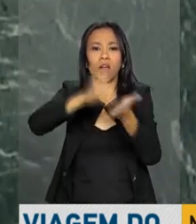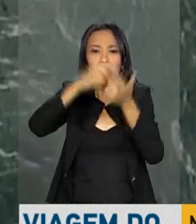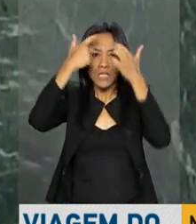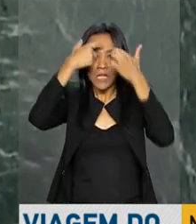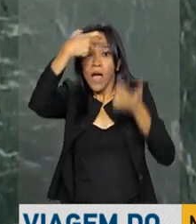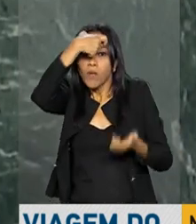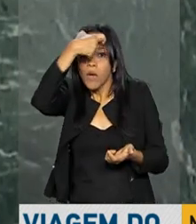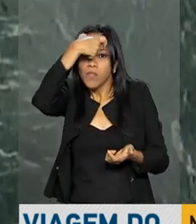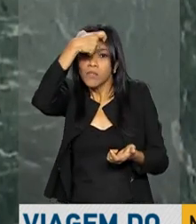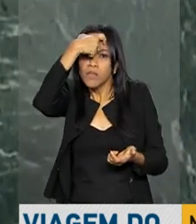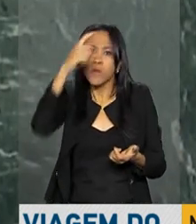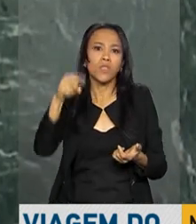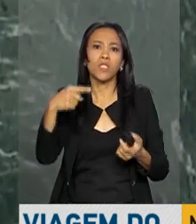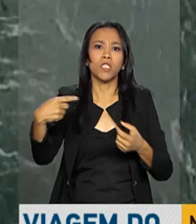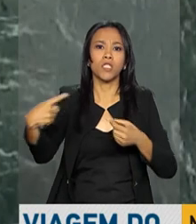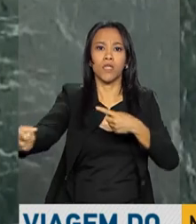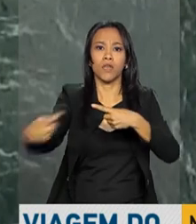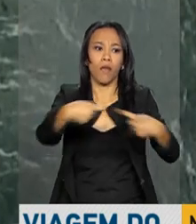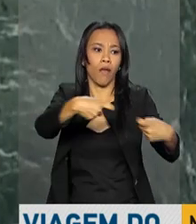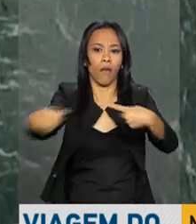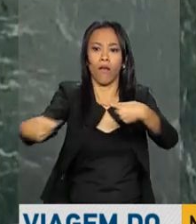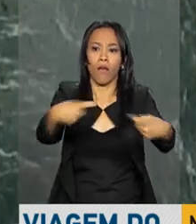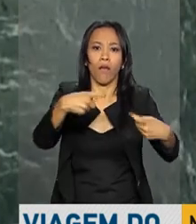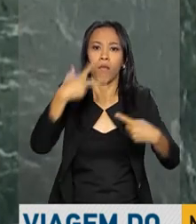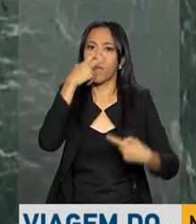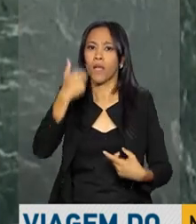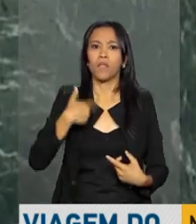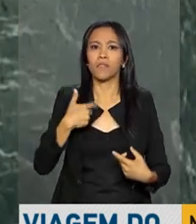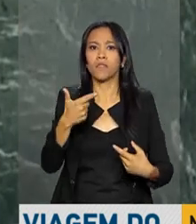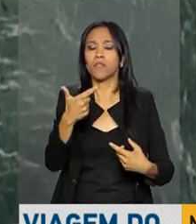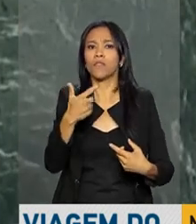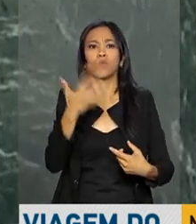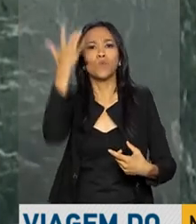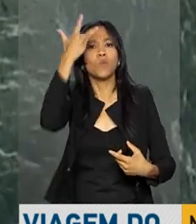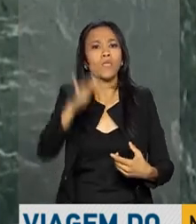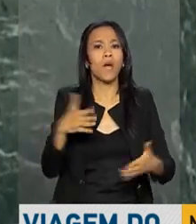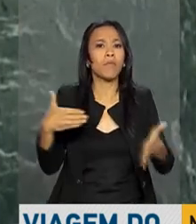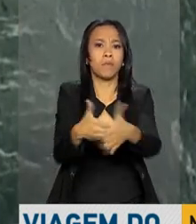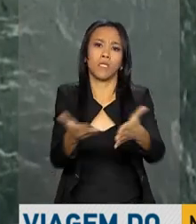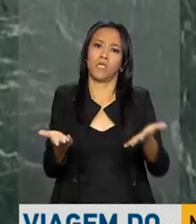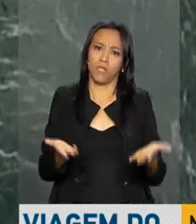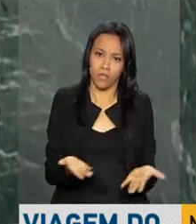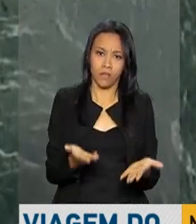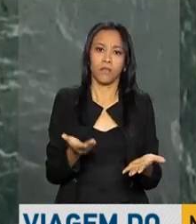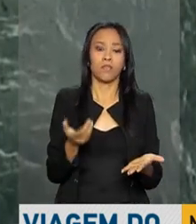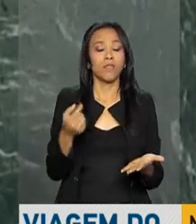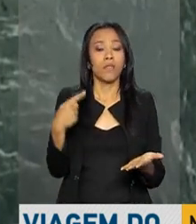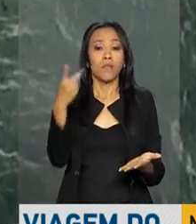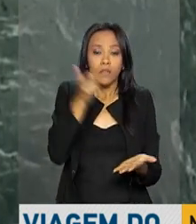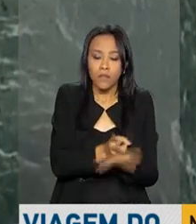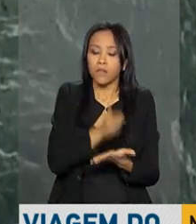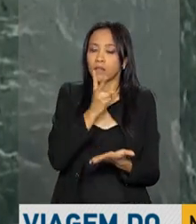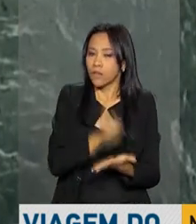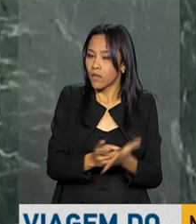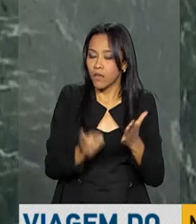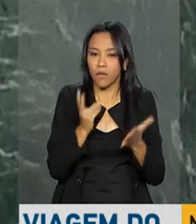de disputas que parecem não conhecer limites. De disputas que, com